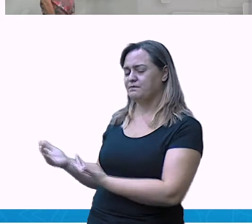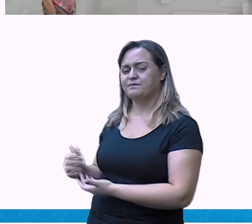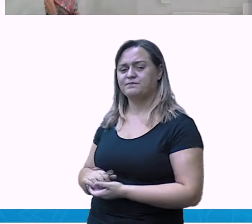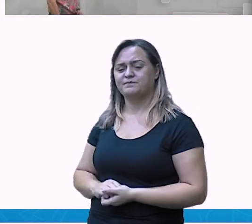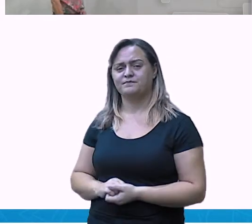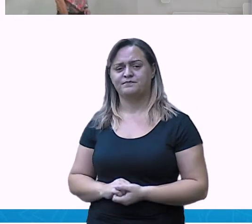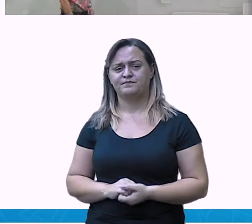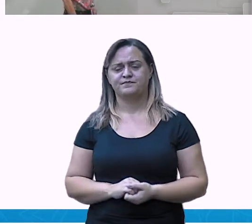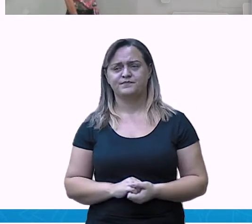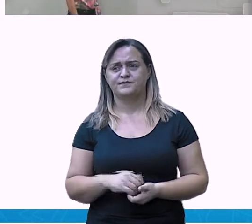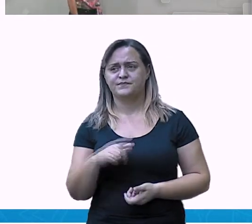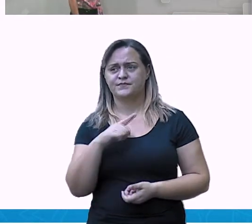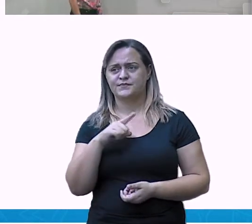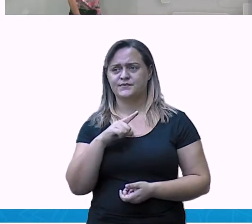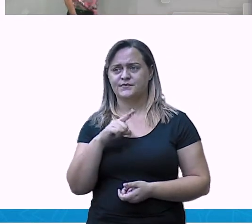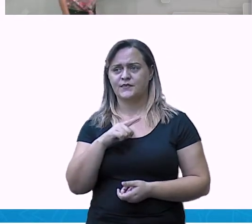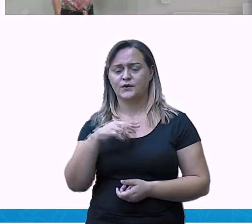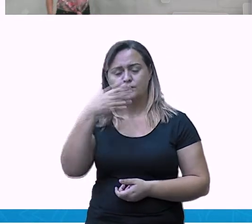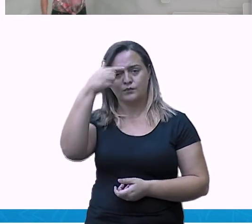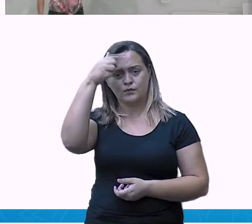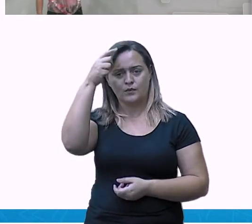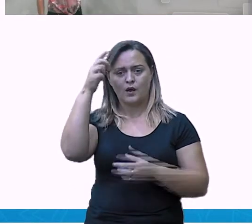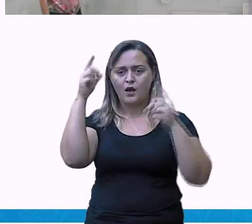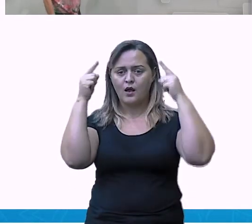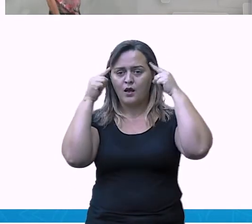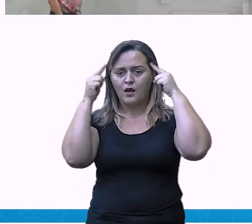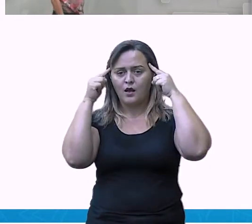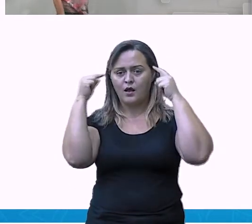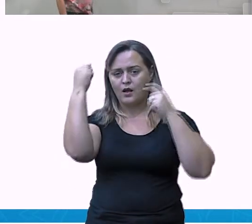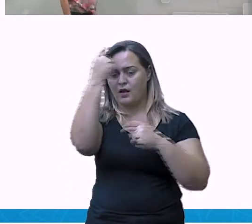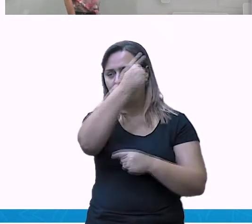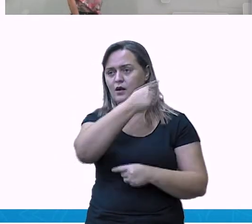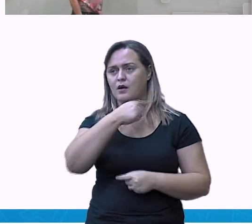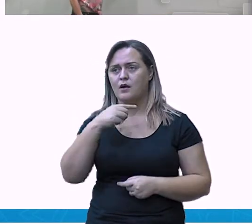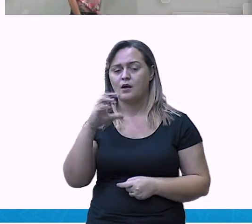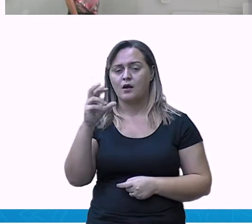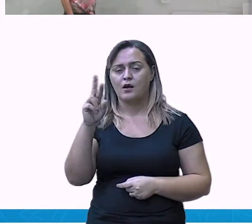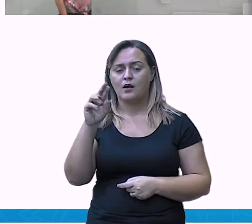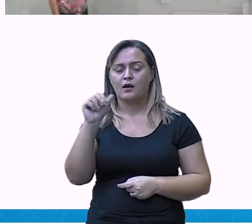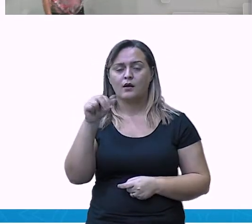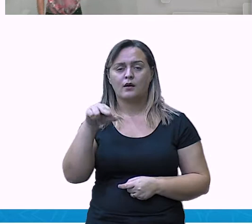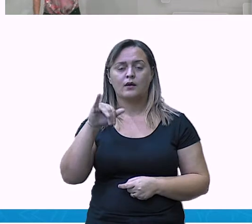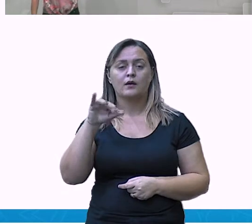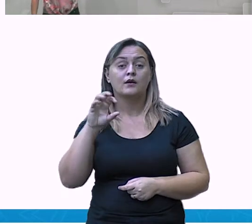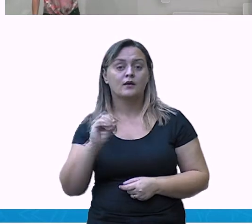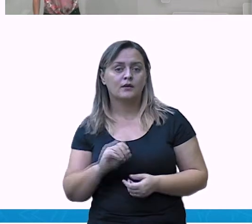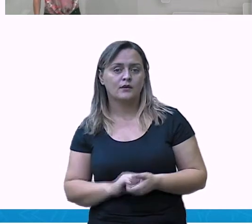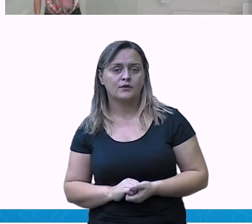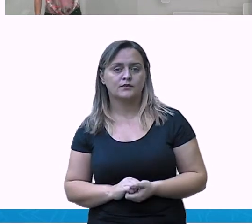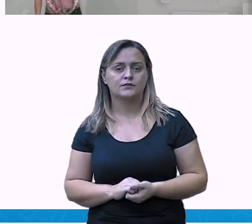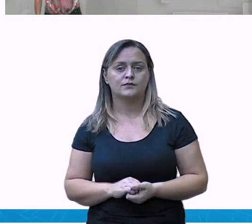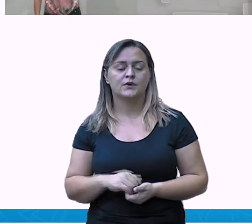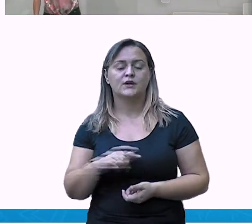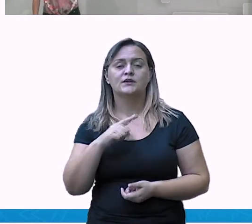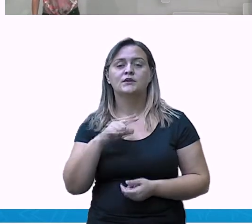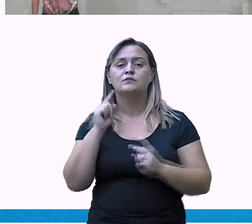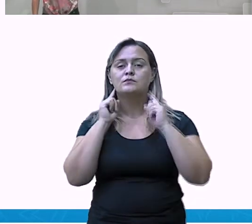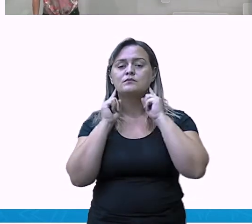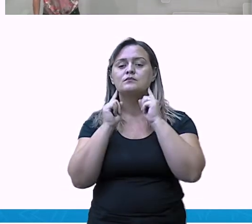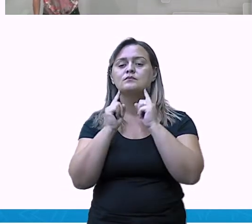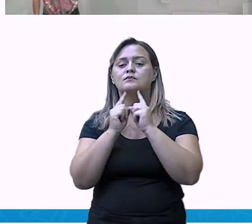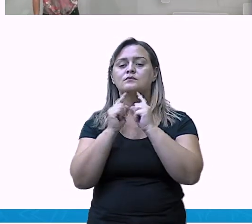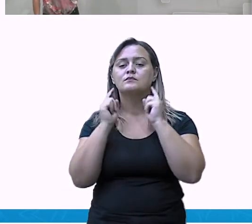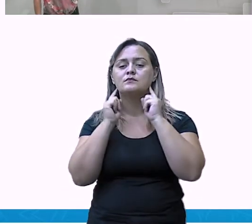humano. Nós temos a região do crânio, né? Na região do crânio, nós temos o maxilar e